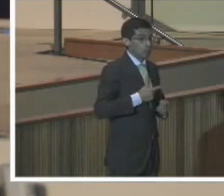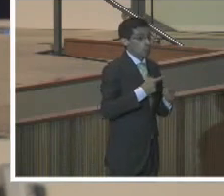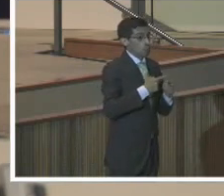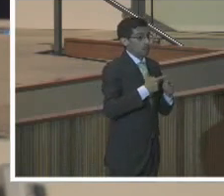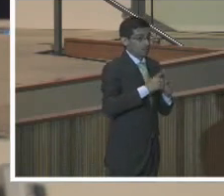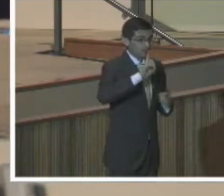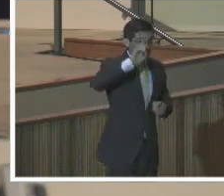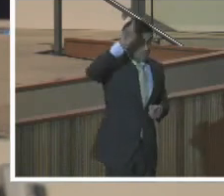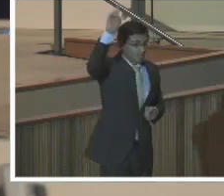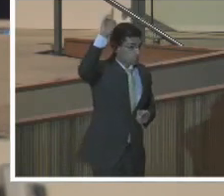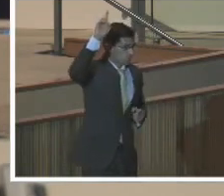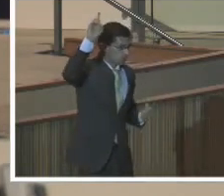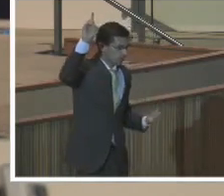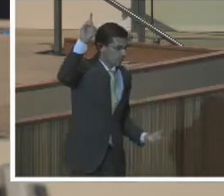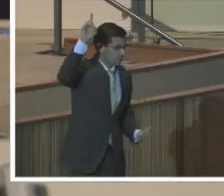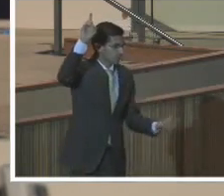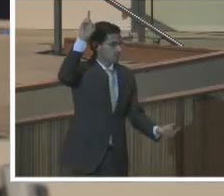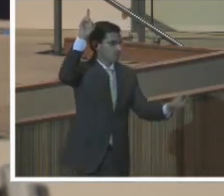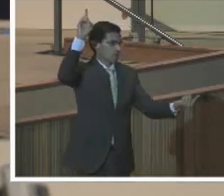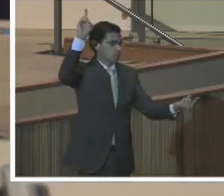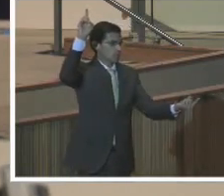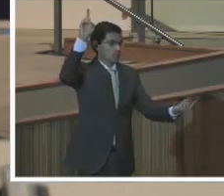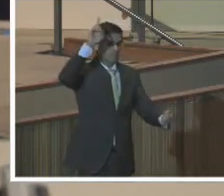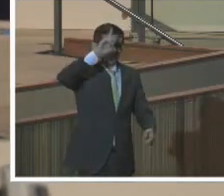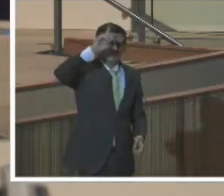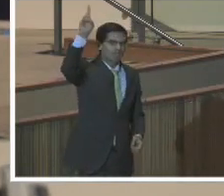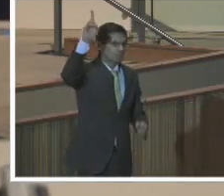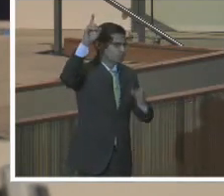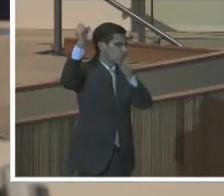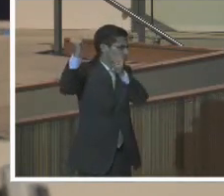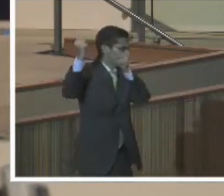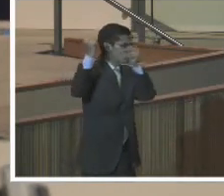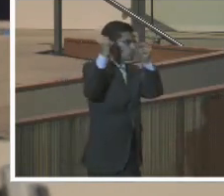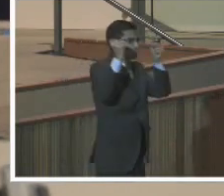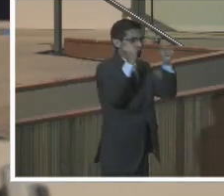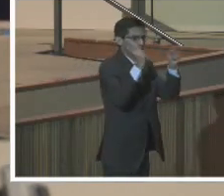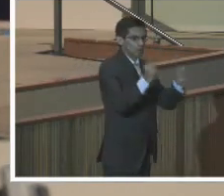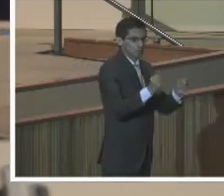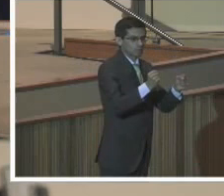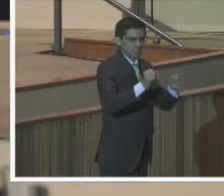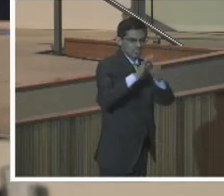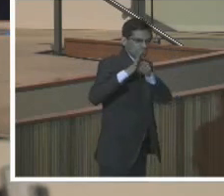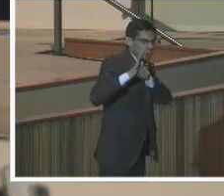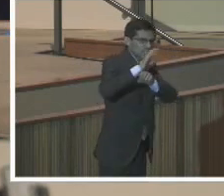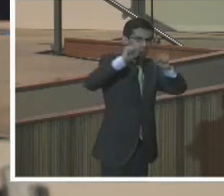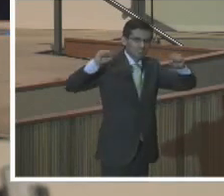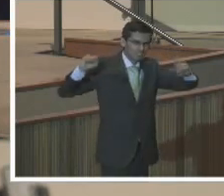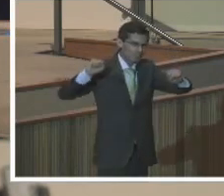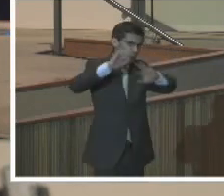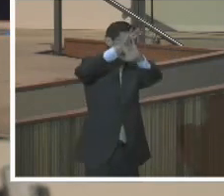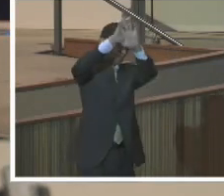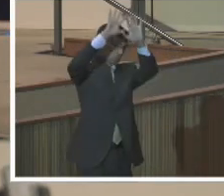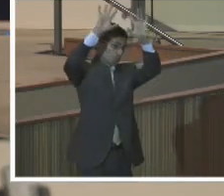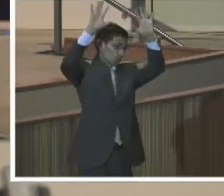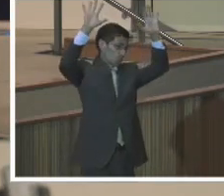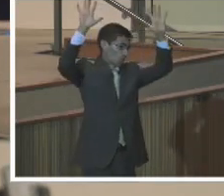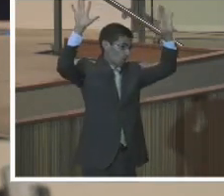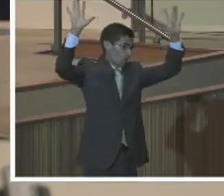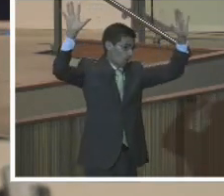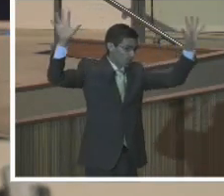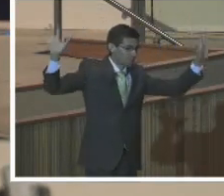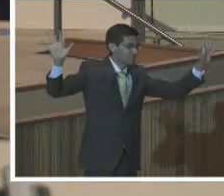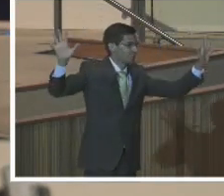infinito, Deus é o Todo-Poderoso, é glória absoluta.